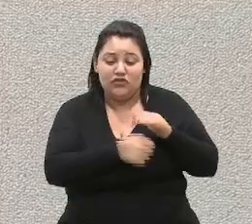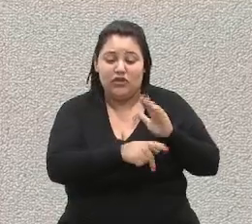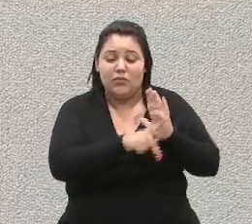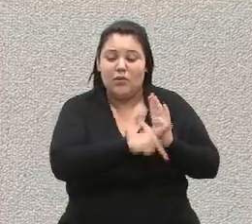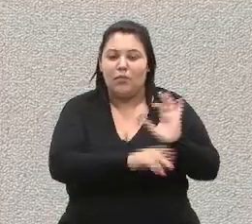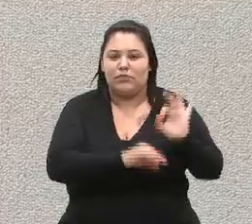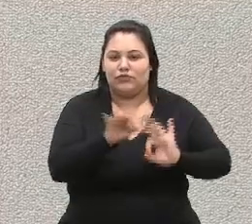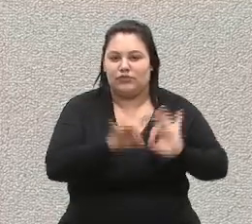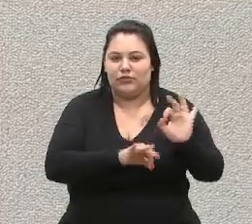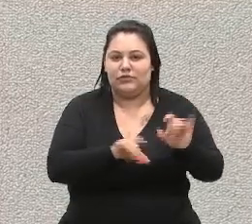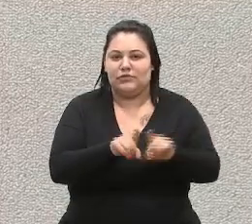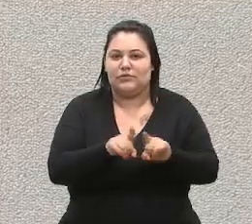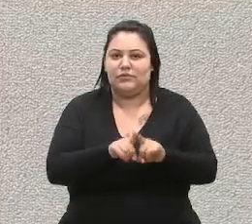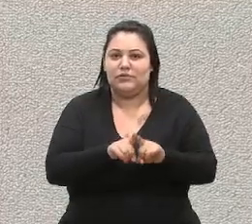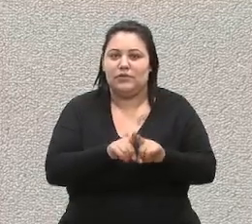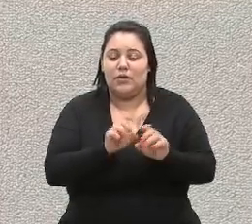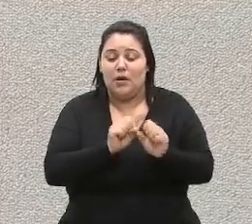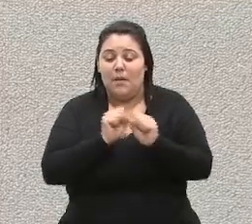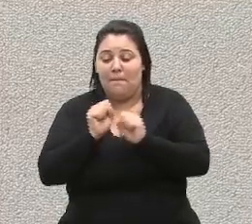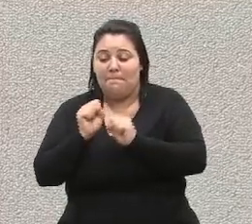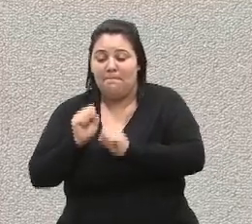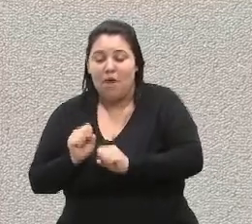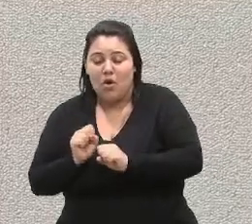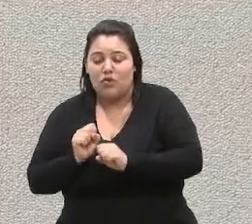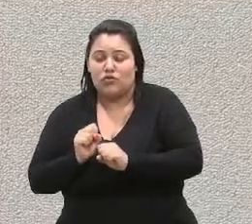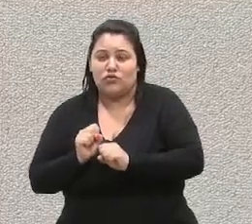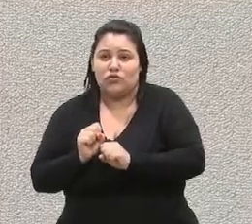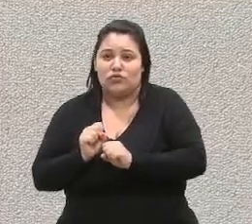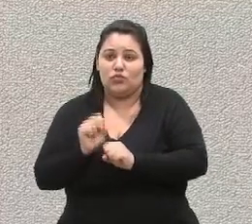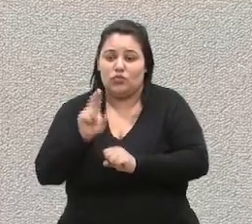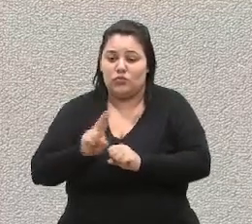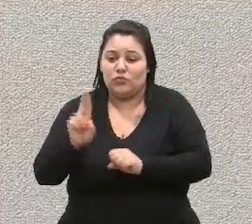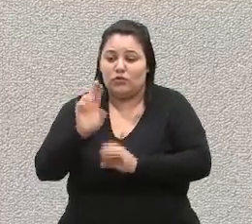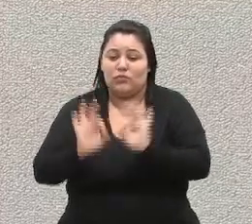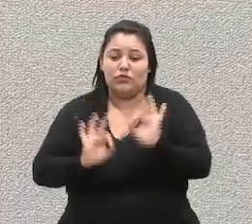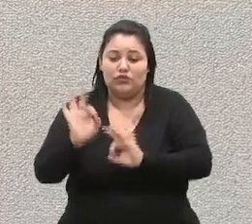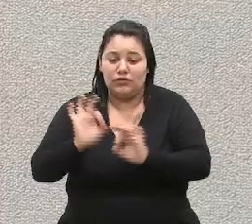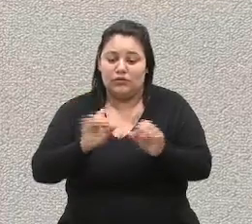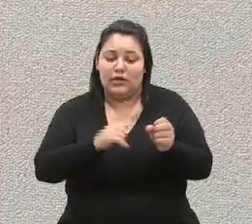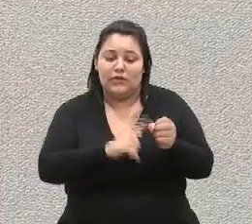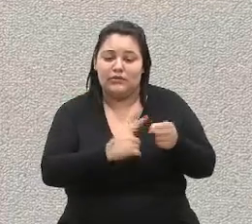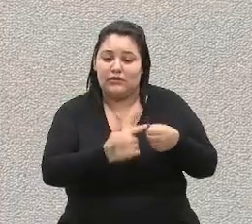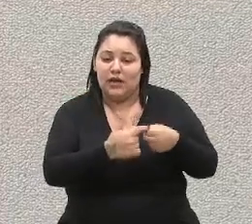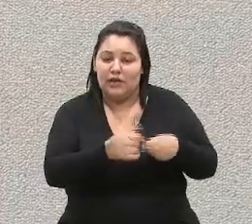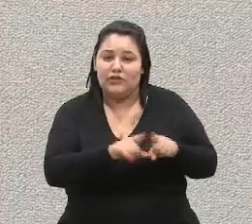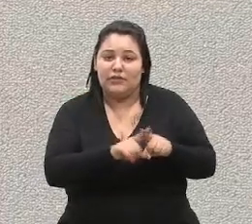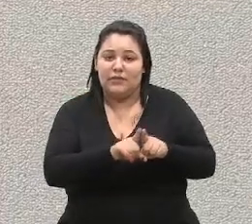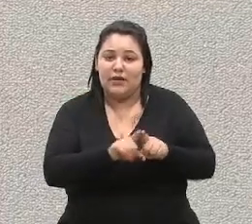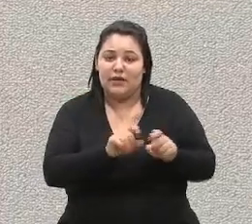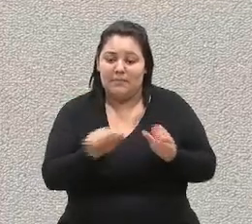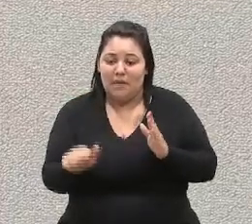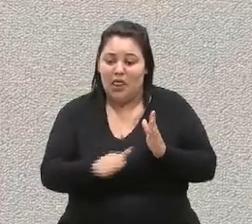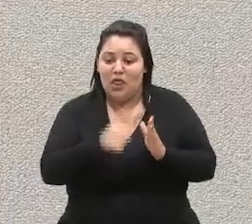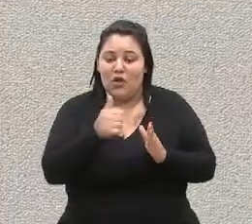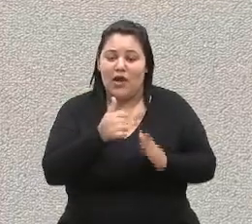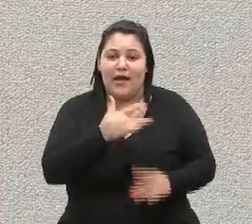projeto, pode investir no projeto, pode investir na cidade, pode melhorar a